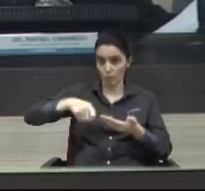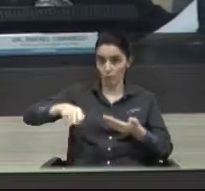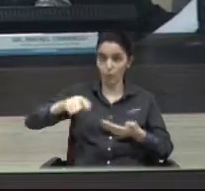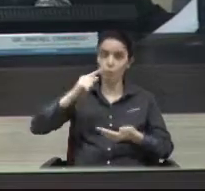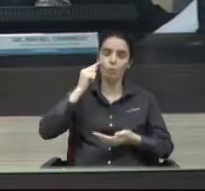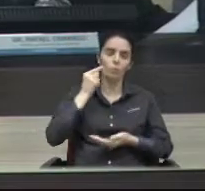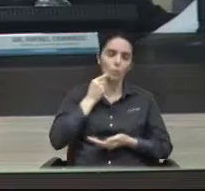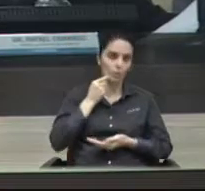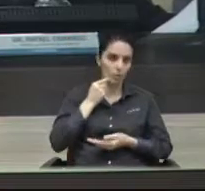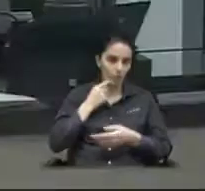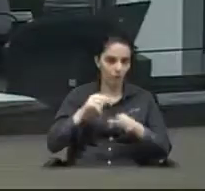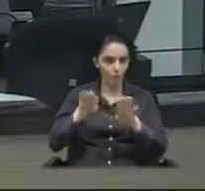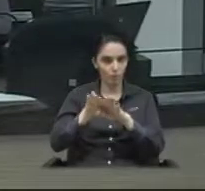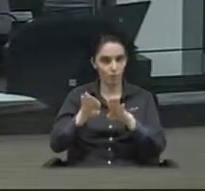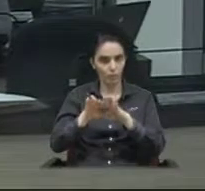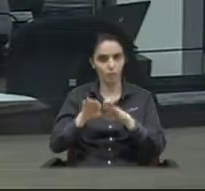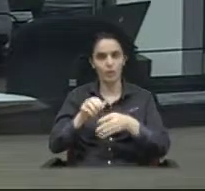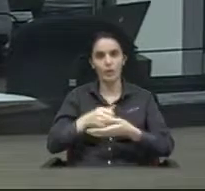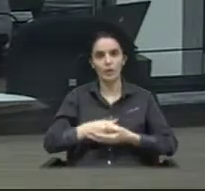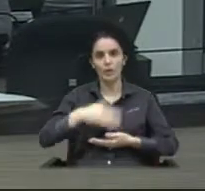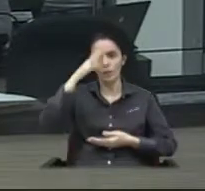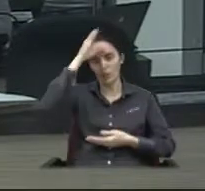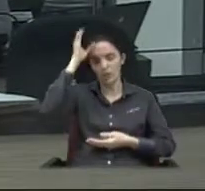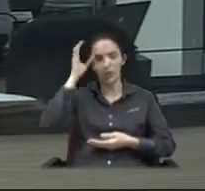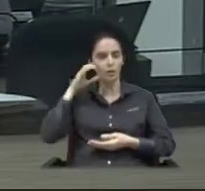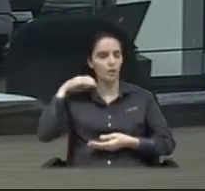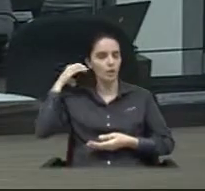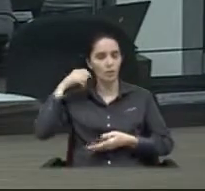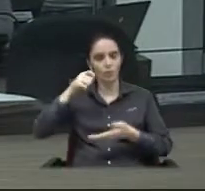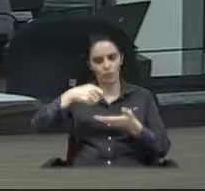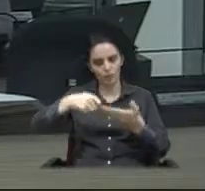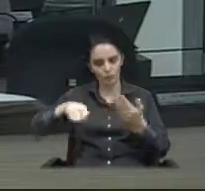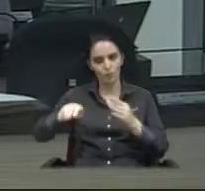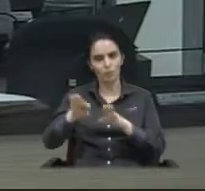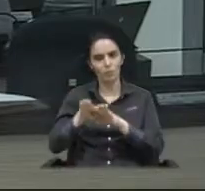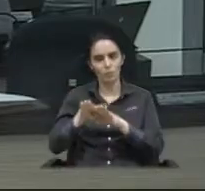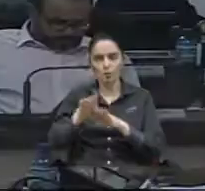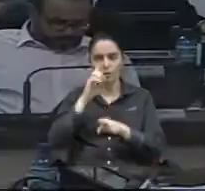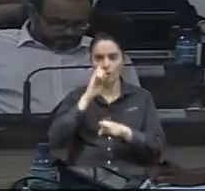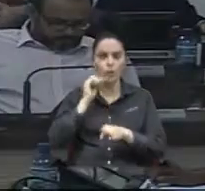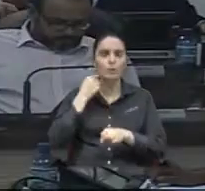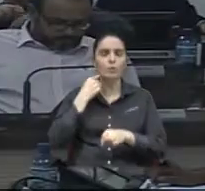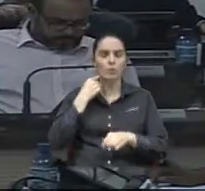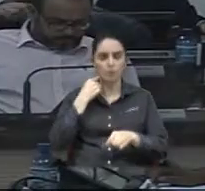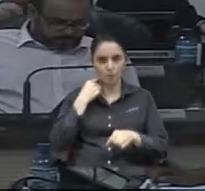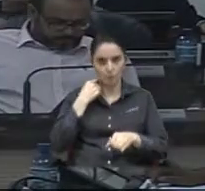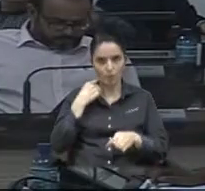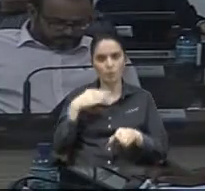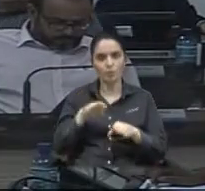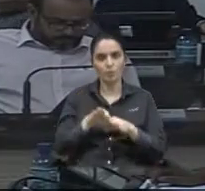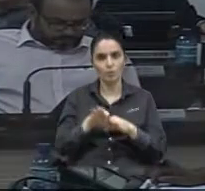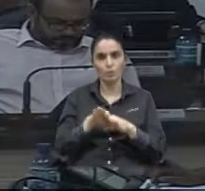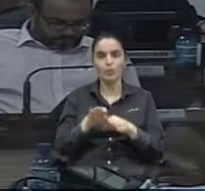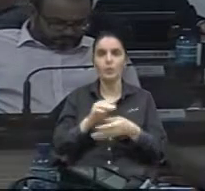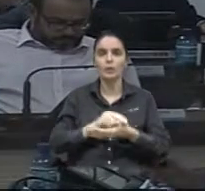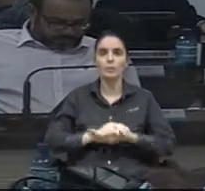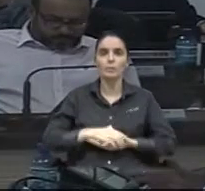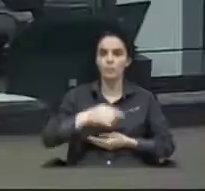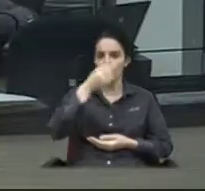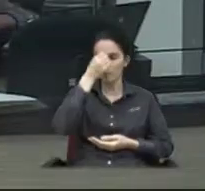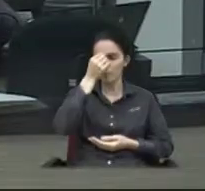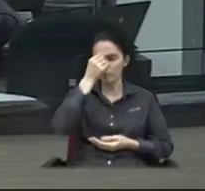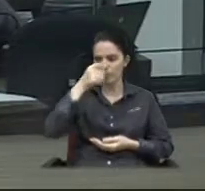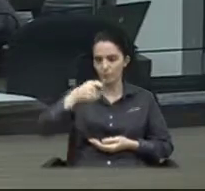Cleiton Aparecido da Silva, Carolina de Moraes Pontes, Nilton César dos Santos, Jorge